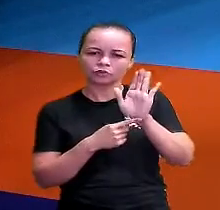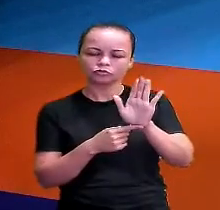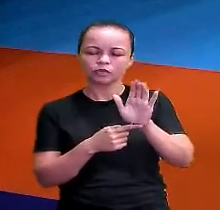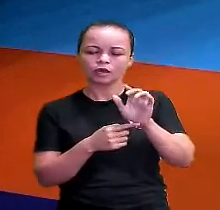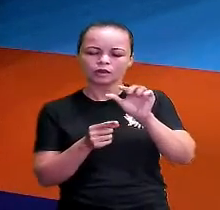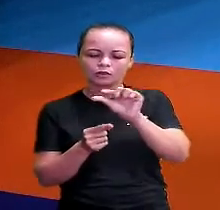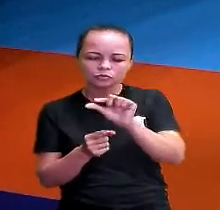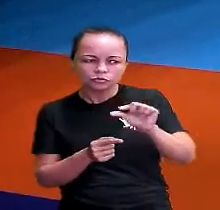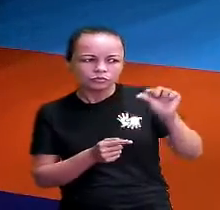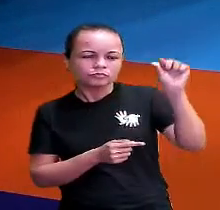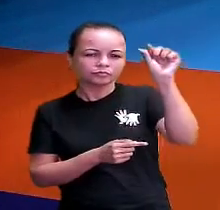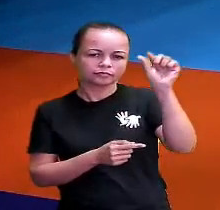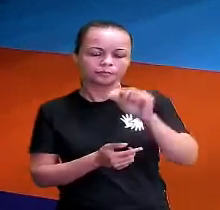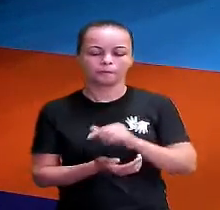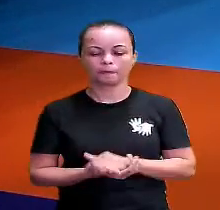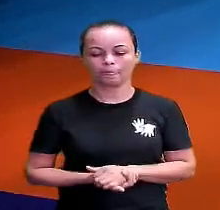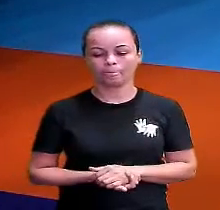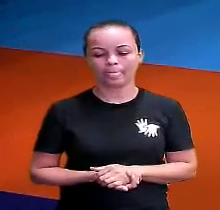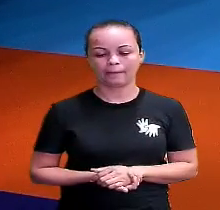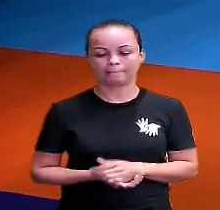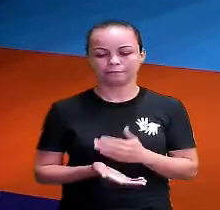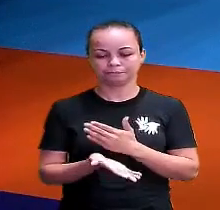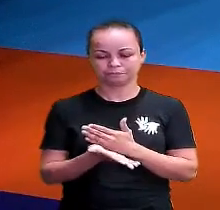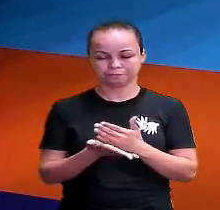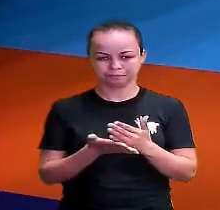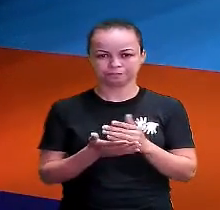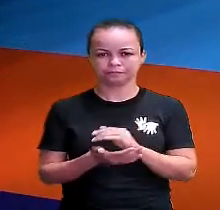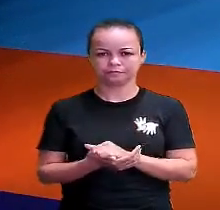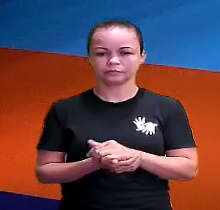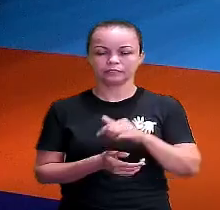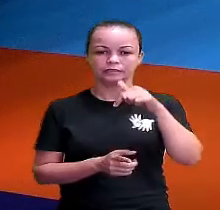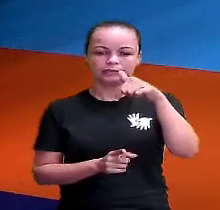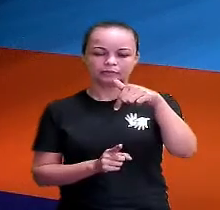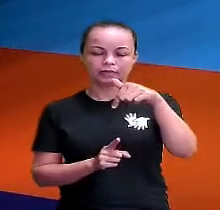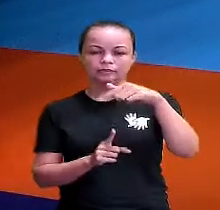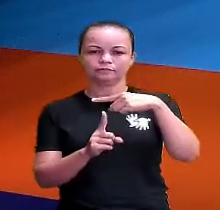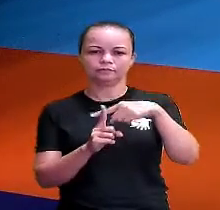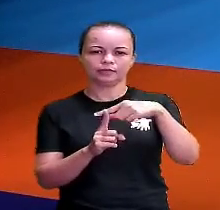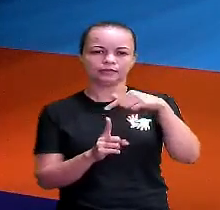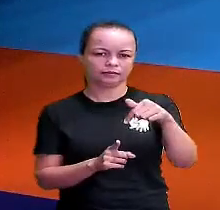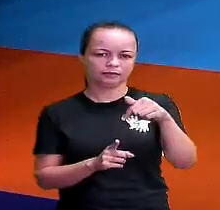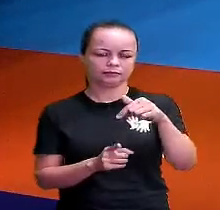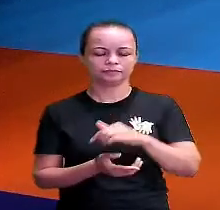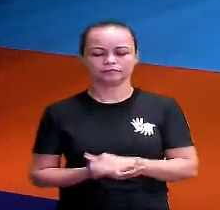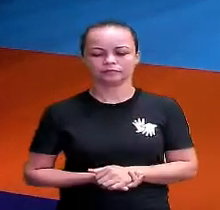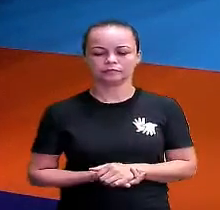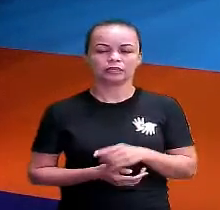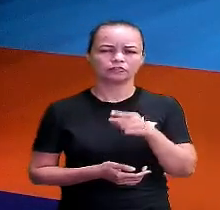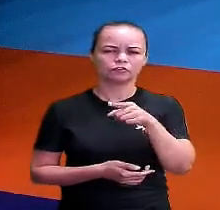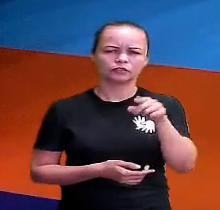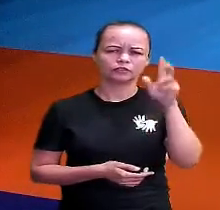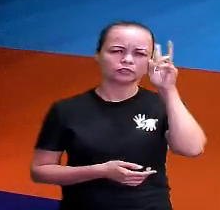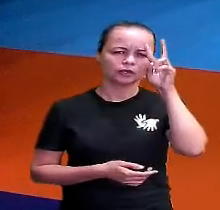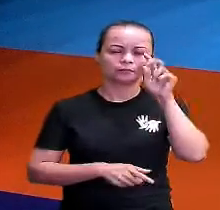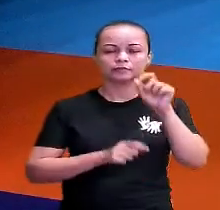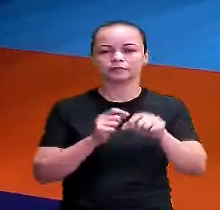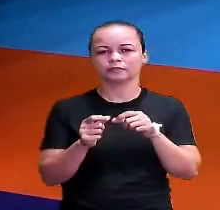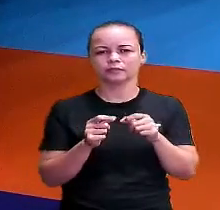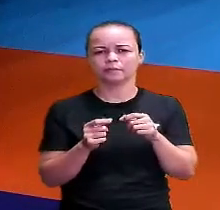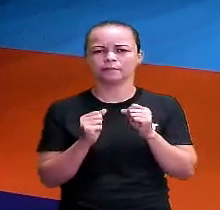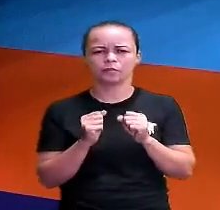o número, para onde vai. Então, a gente começa por aqui, ó. 7 mais 7. E aí você, lembre-se, pode usar